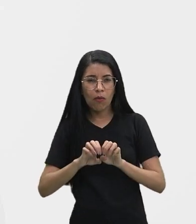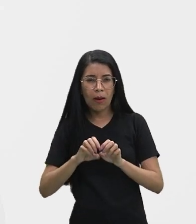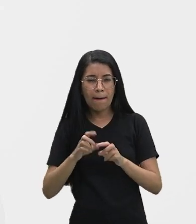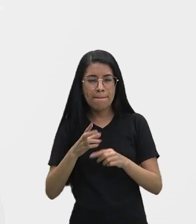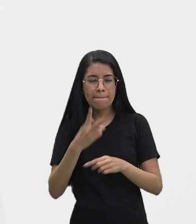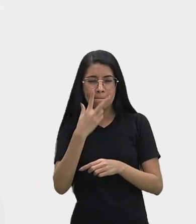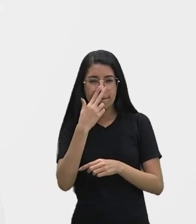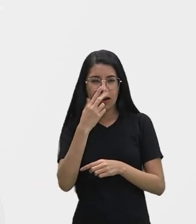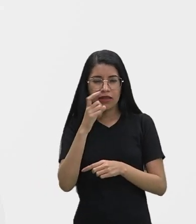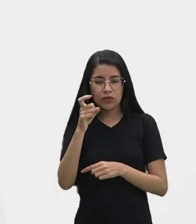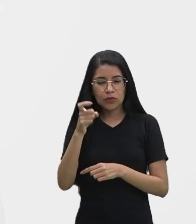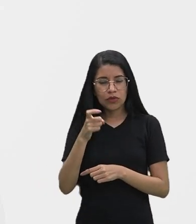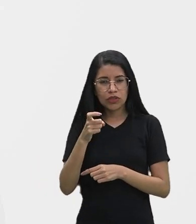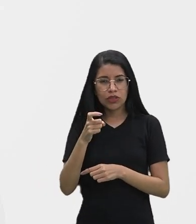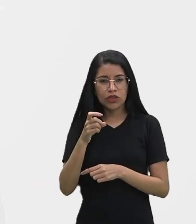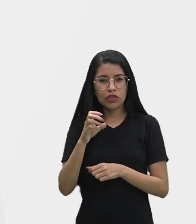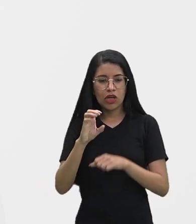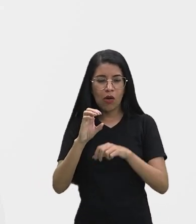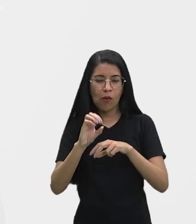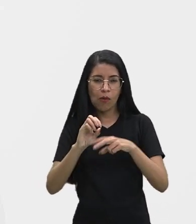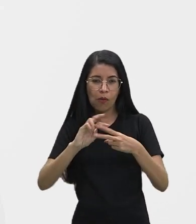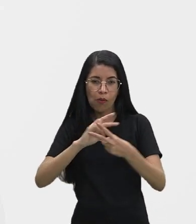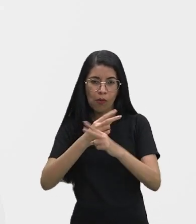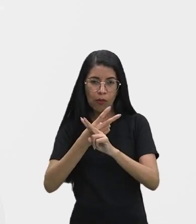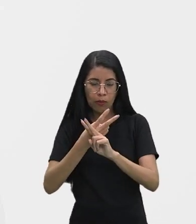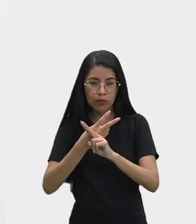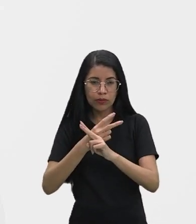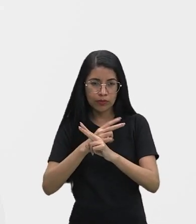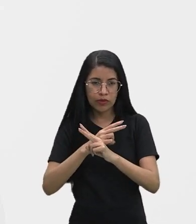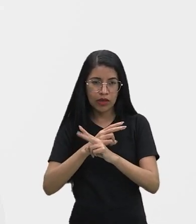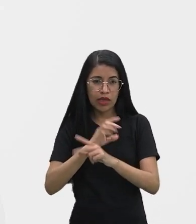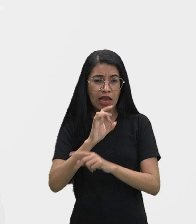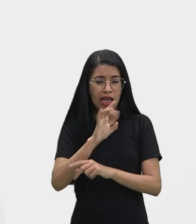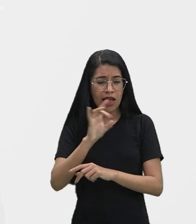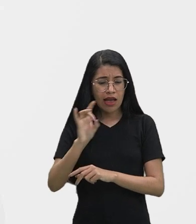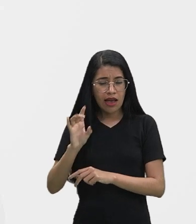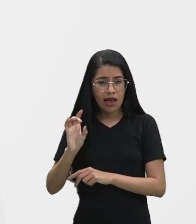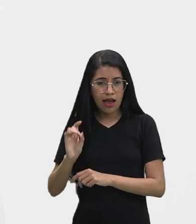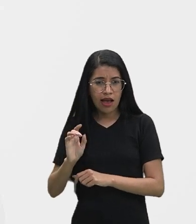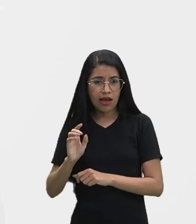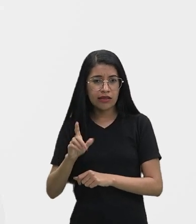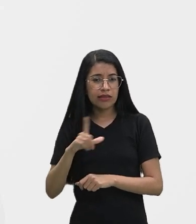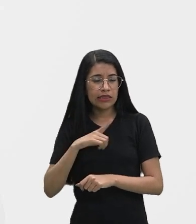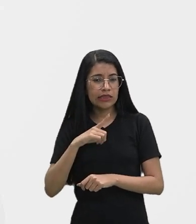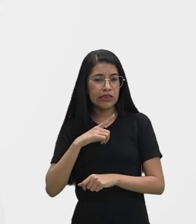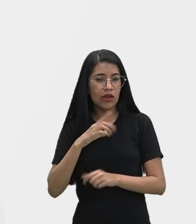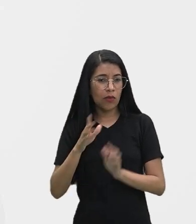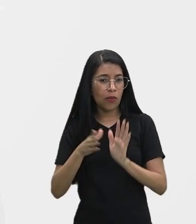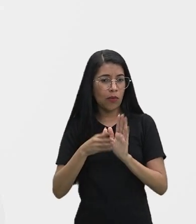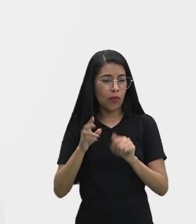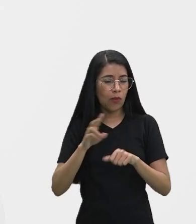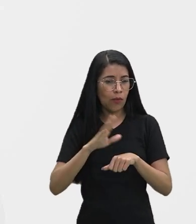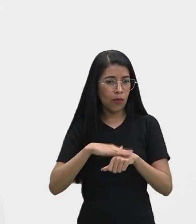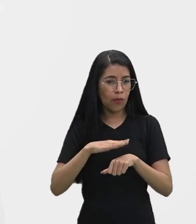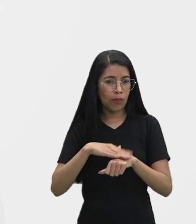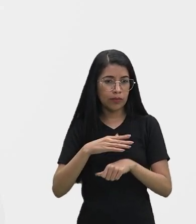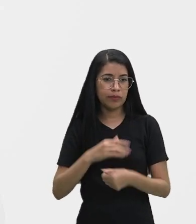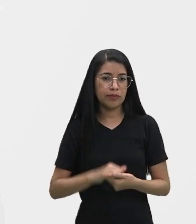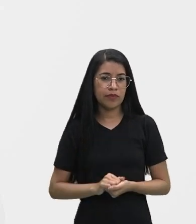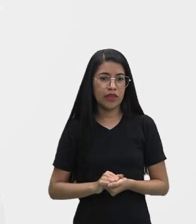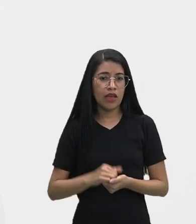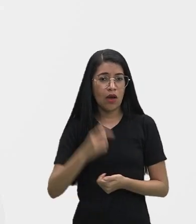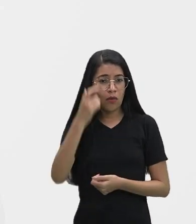O nome daquele xizinho é cromossomos. Cada espécie tem o seu cromossomos. Nós, seres humanos,